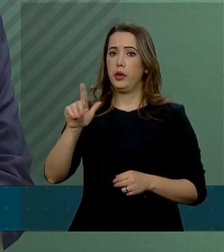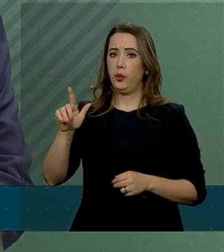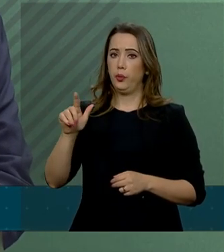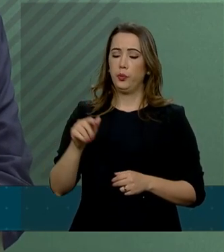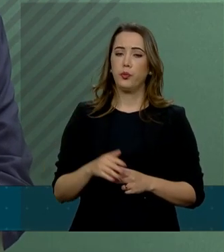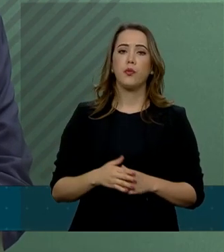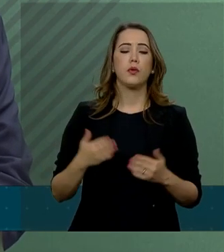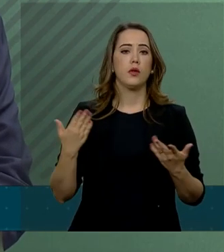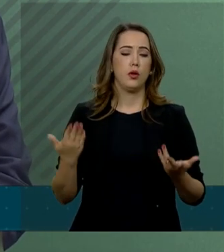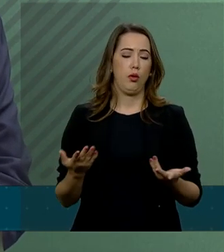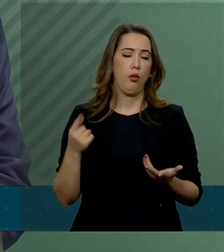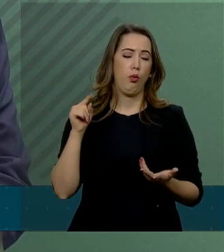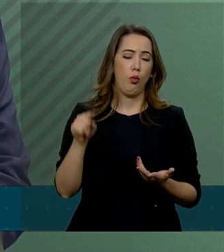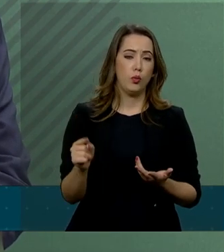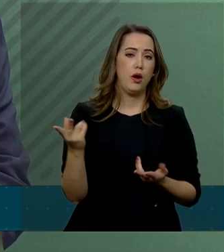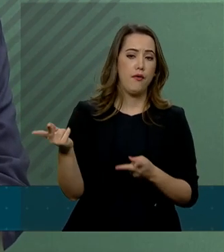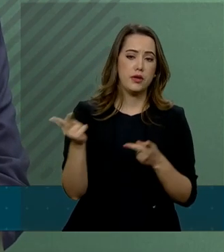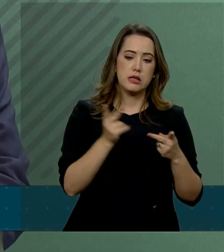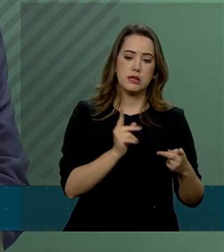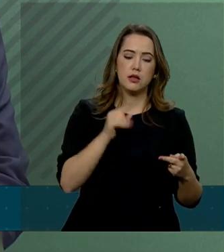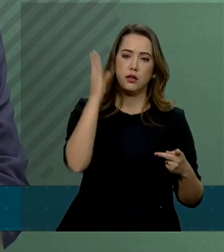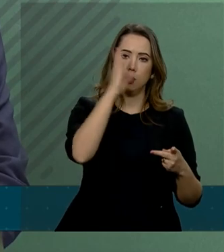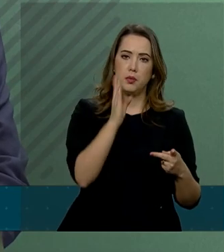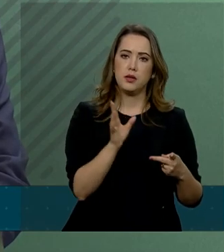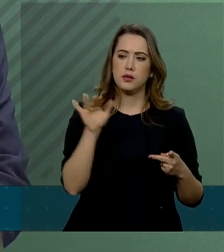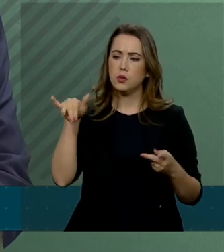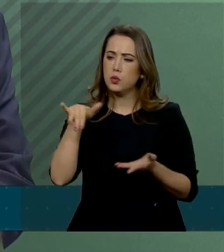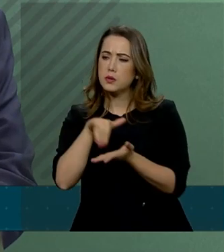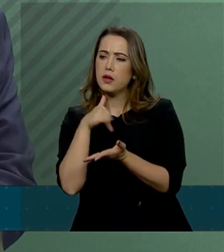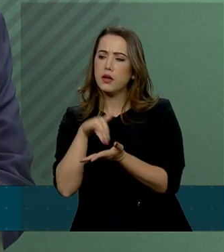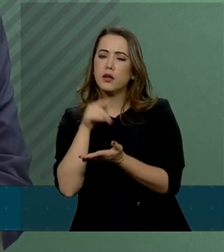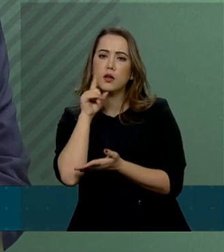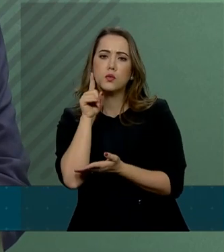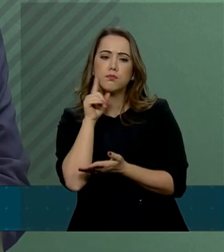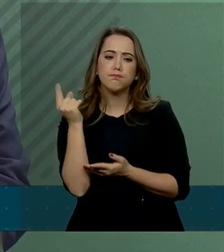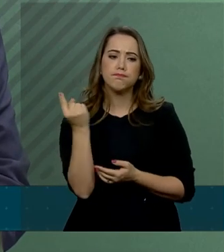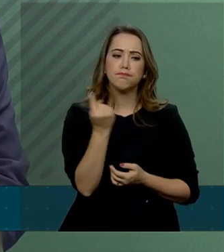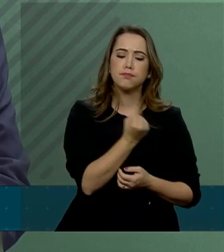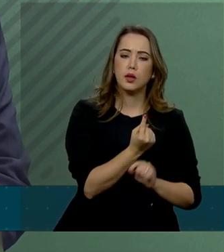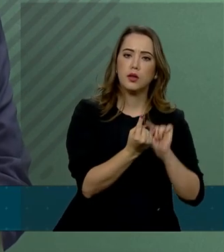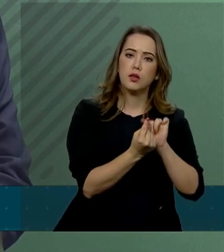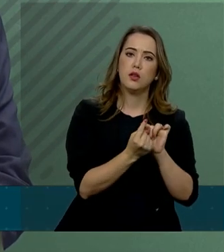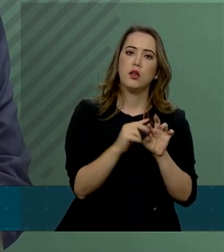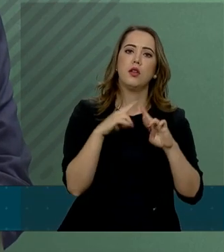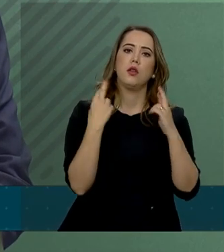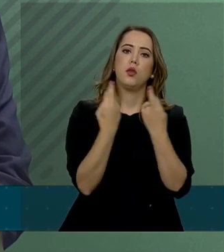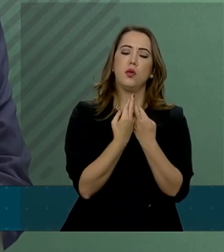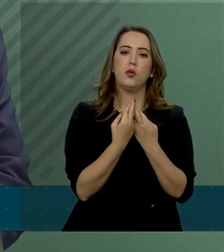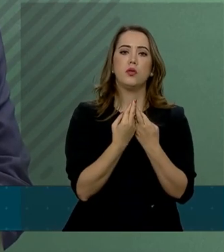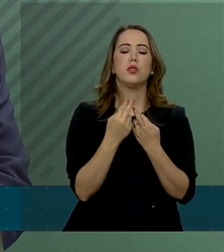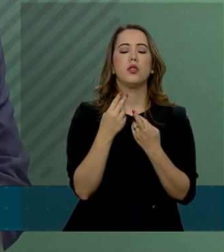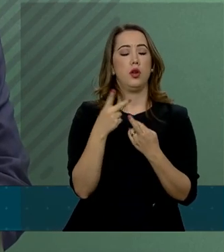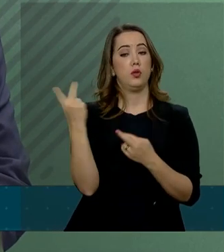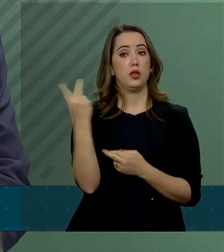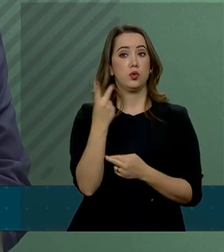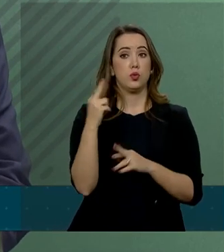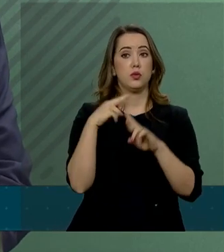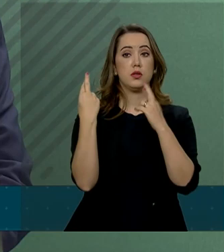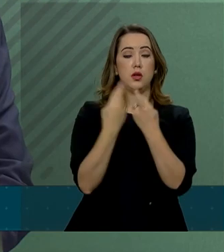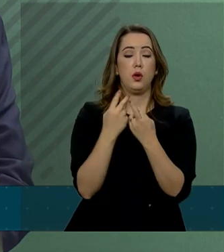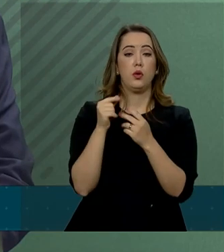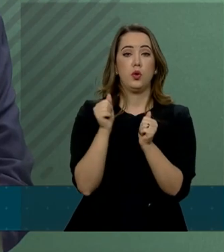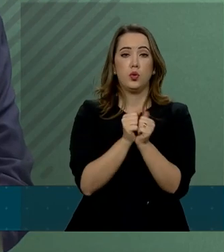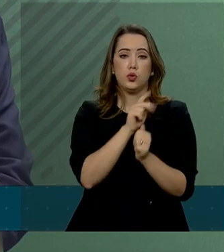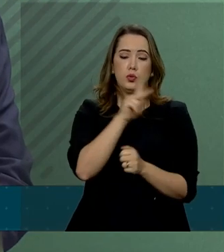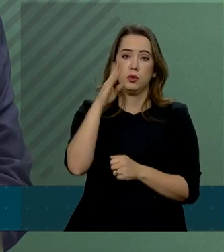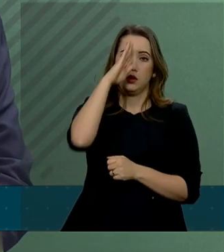dá seguimento às duas reuniões entre nosso presidente e o presidente donald trump em washington